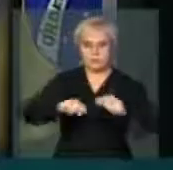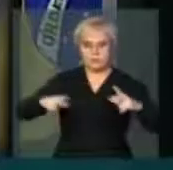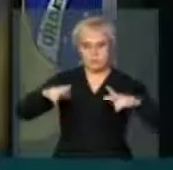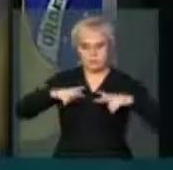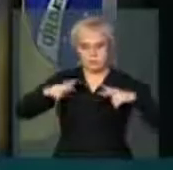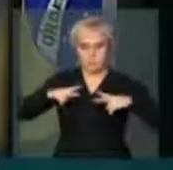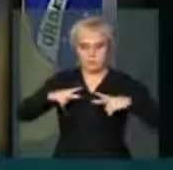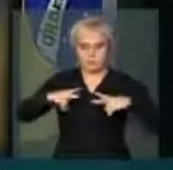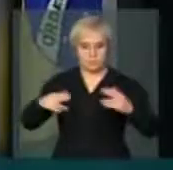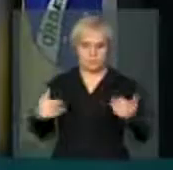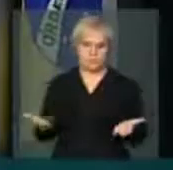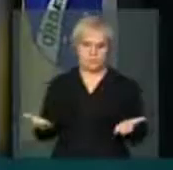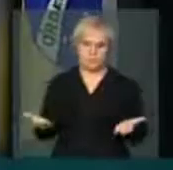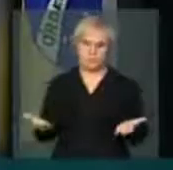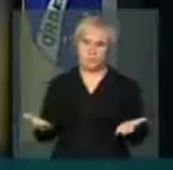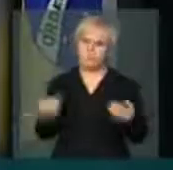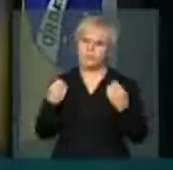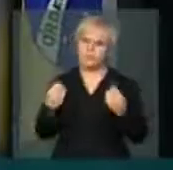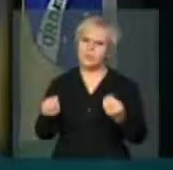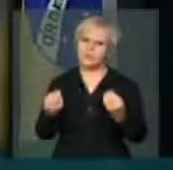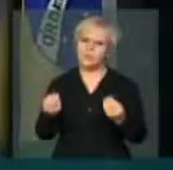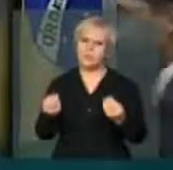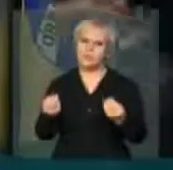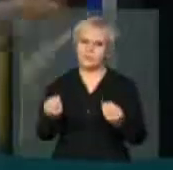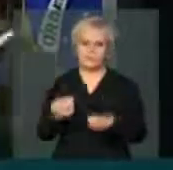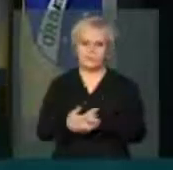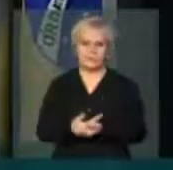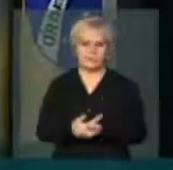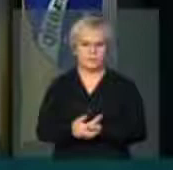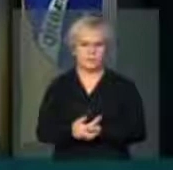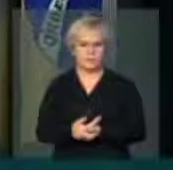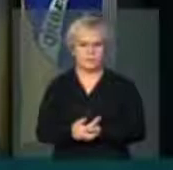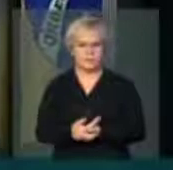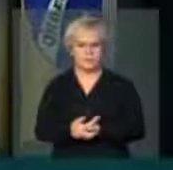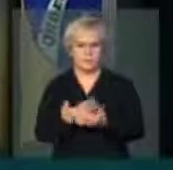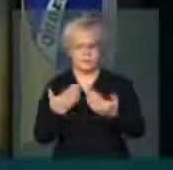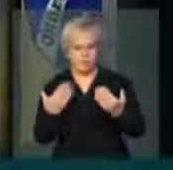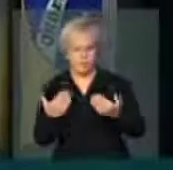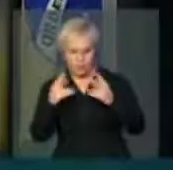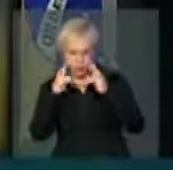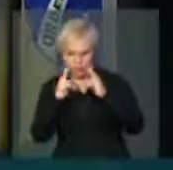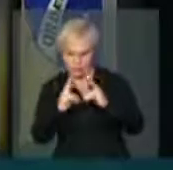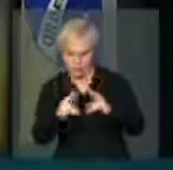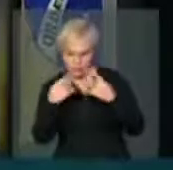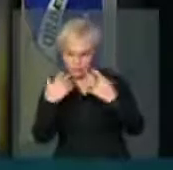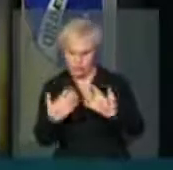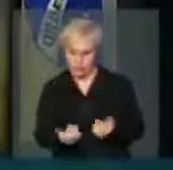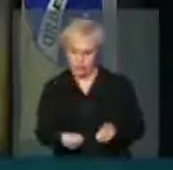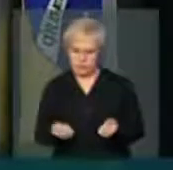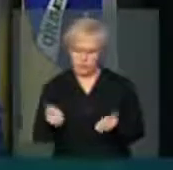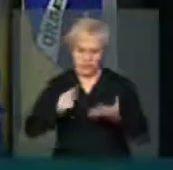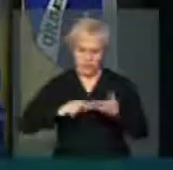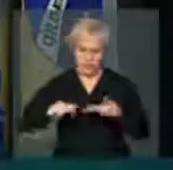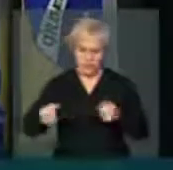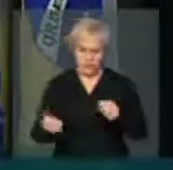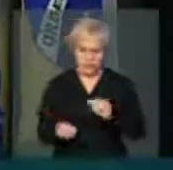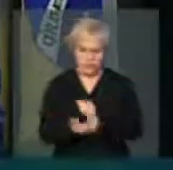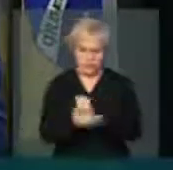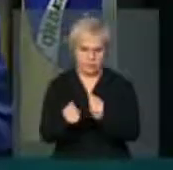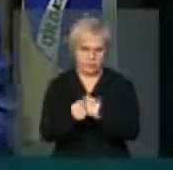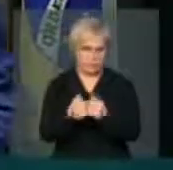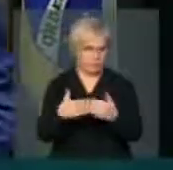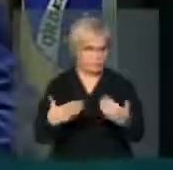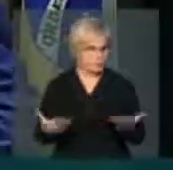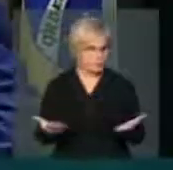simples. Que ótimo que se renderam às evidências e encamparam propostas que antes eles diziam ser coisa